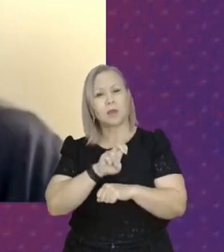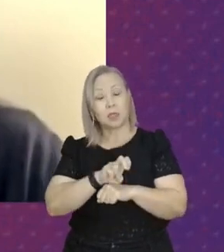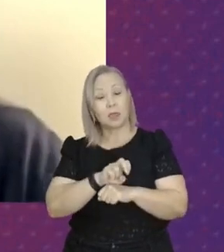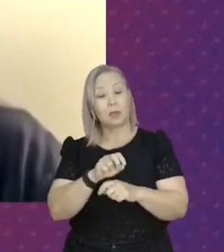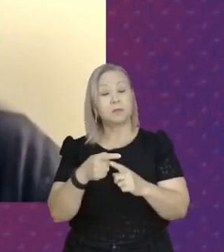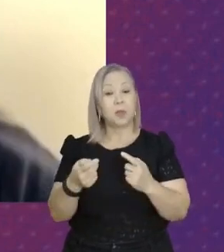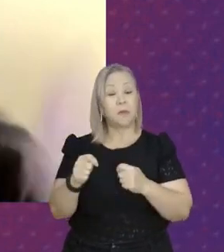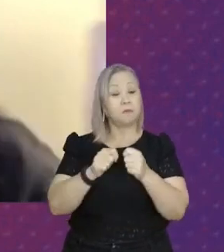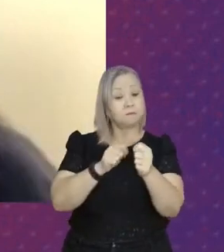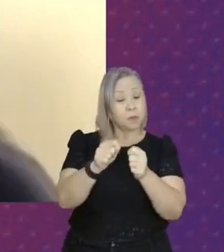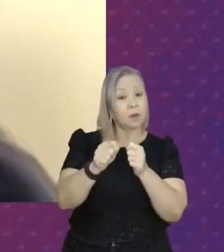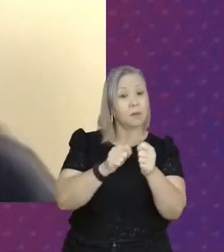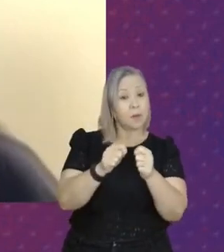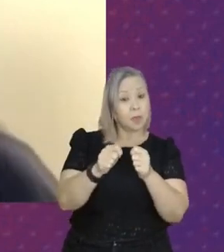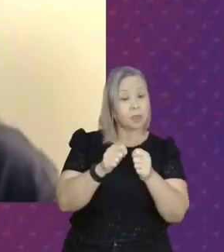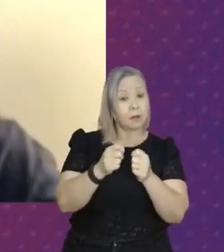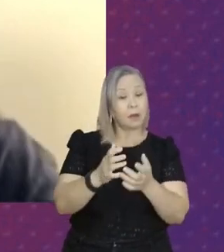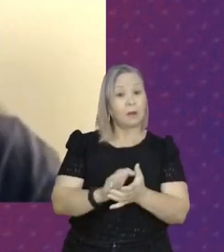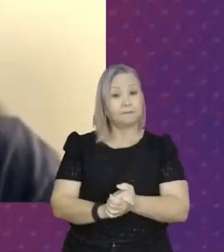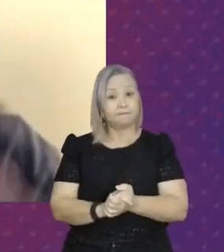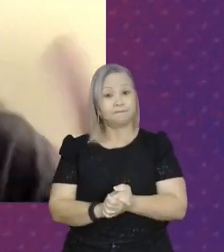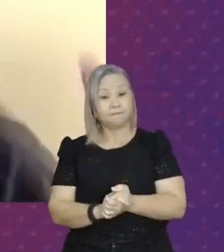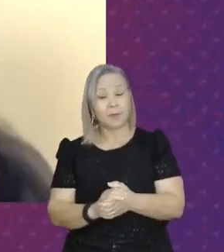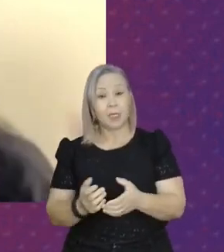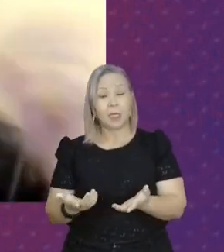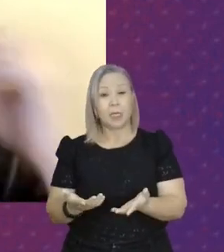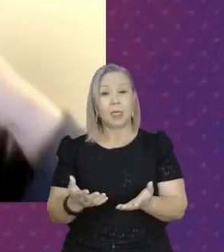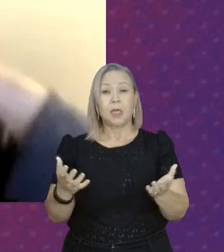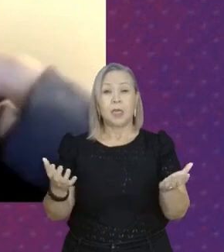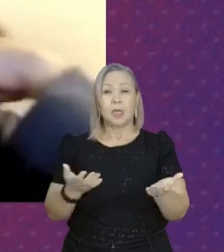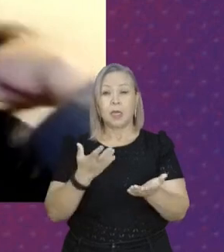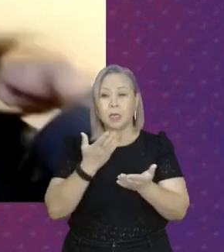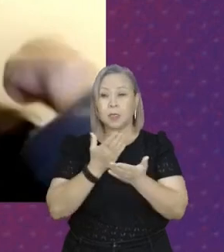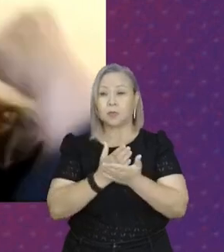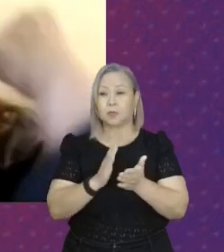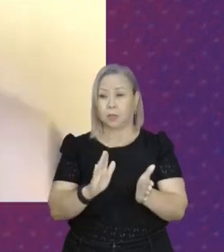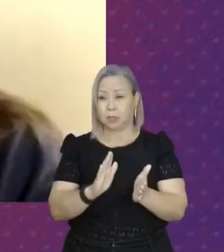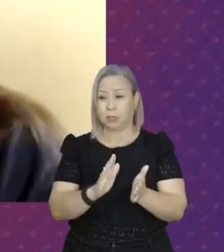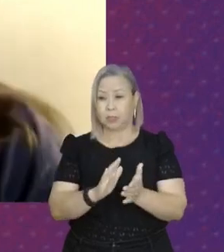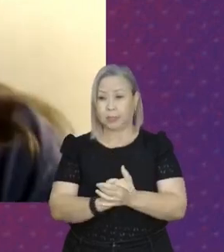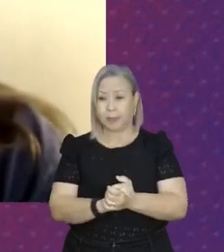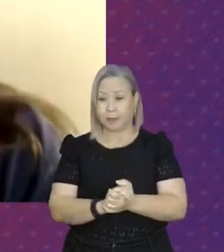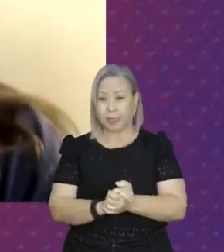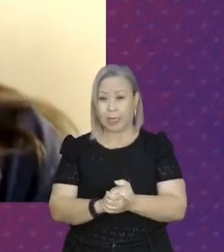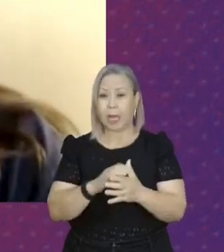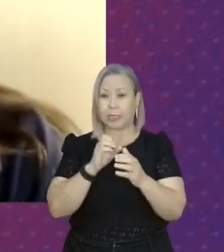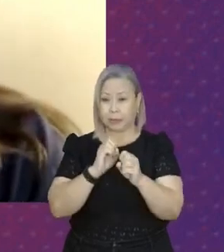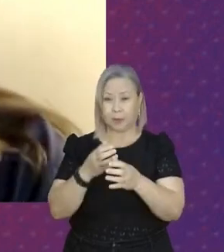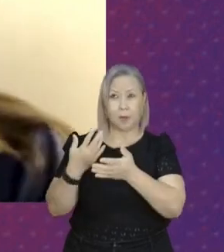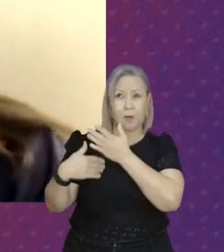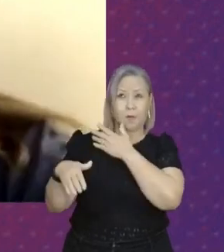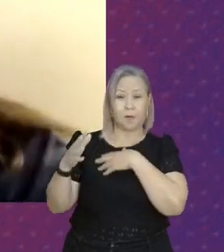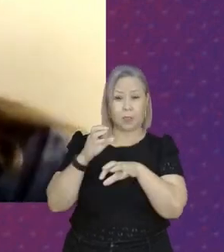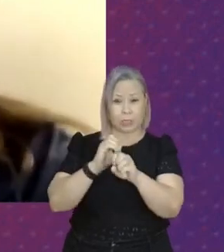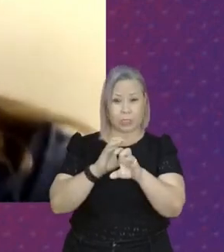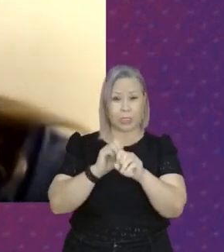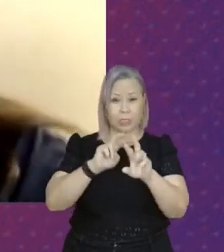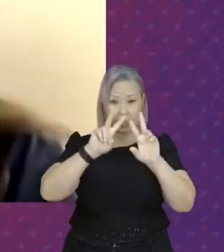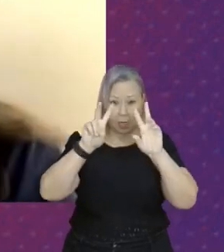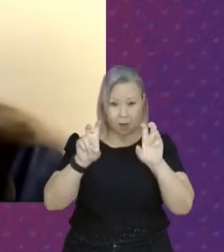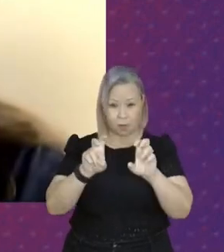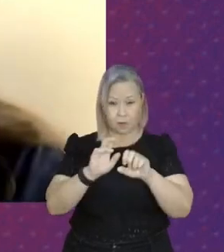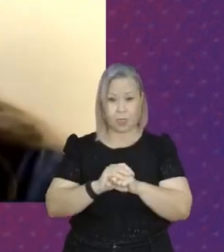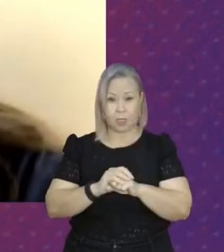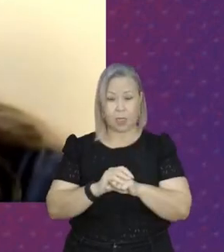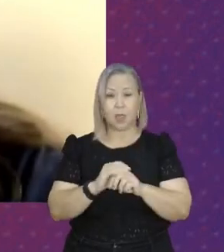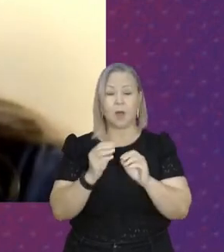regulamentar? E a questão, queria voltar, para concluir, voltar no que a gente falou nas aulas anteriores, que é justamente quando você